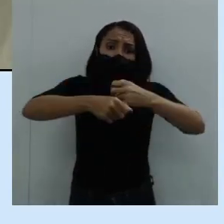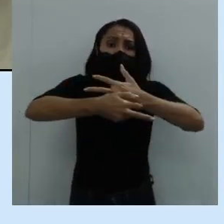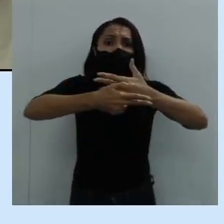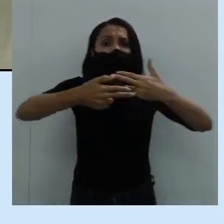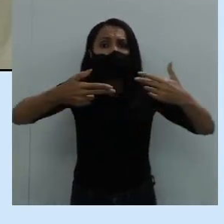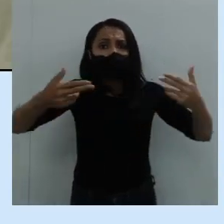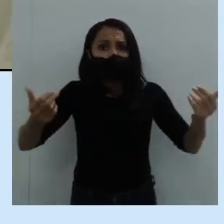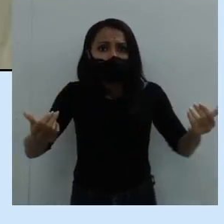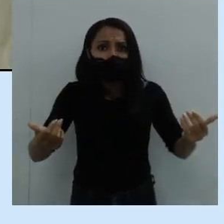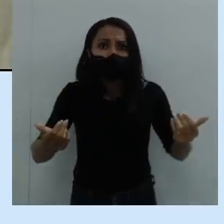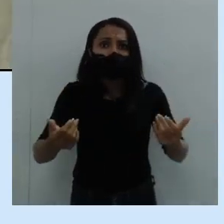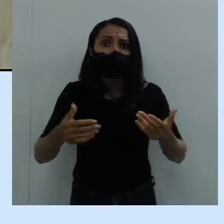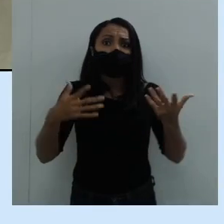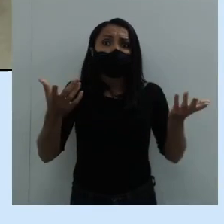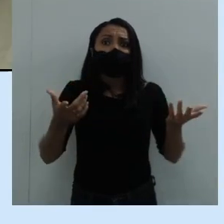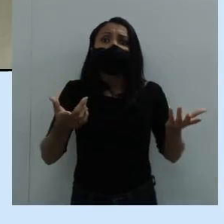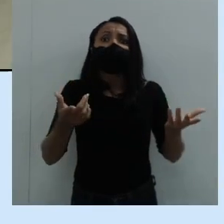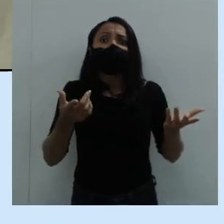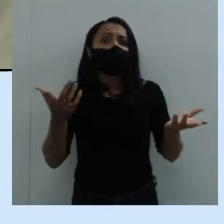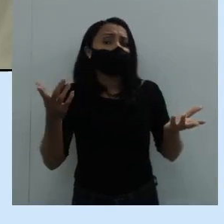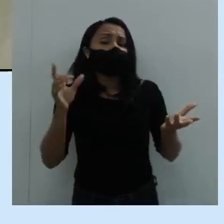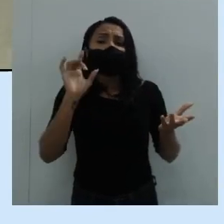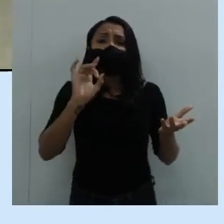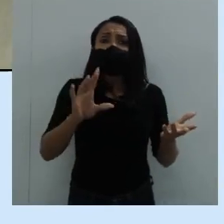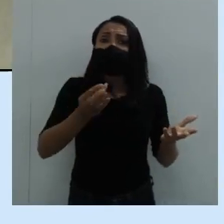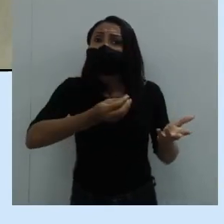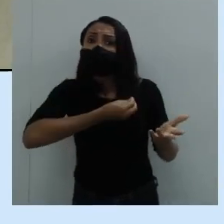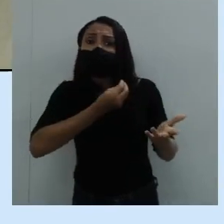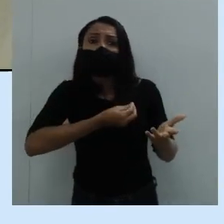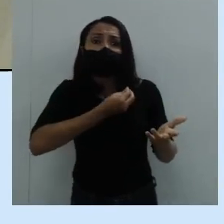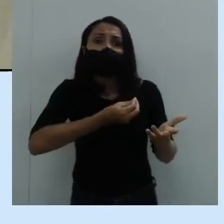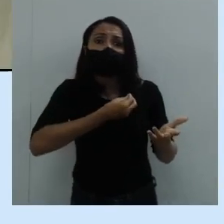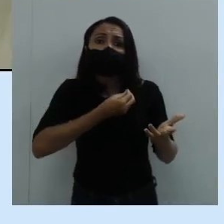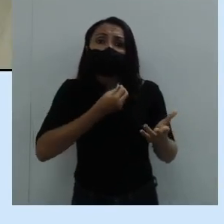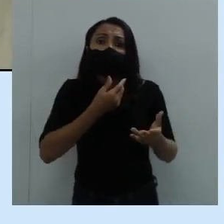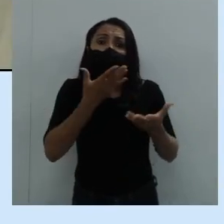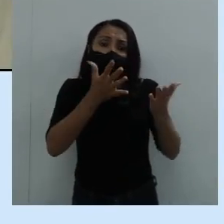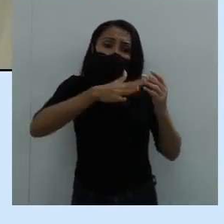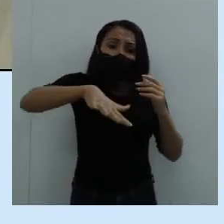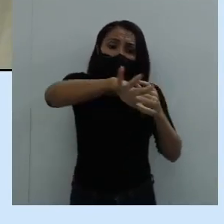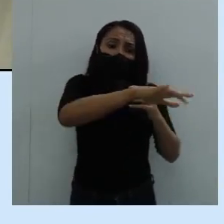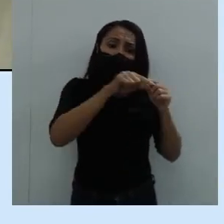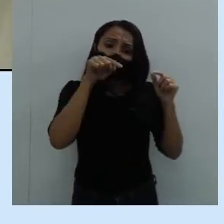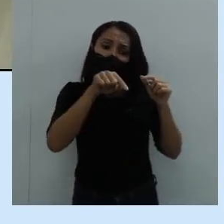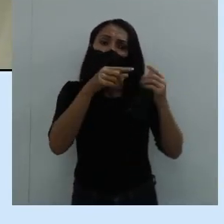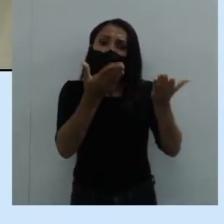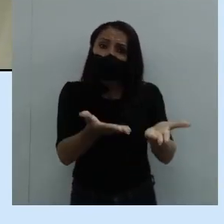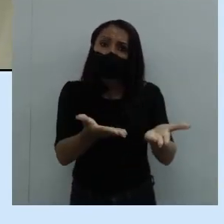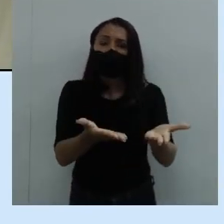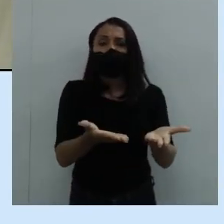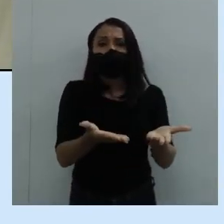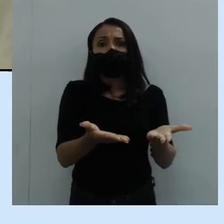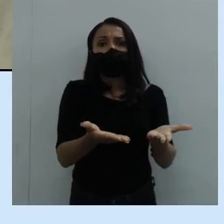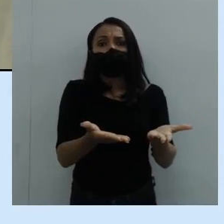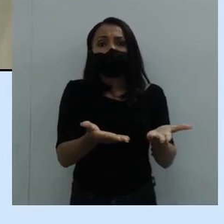são endêmicos, que só conseguem viver justamente naquele ambiente dali. Então, se você